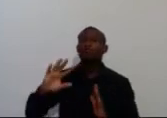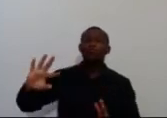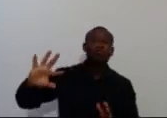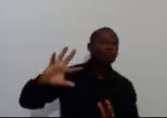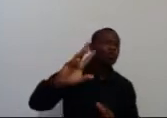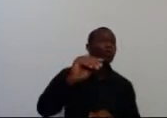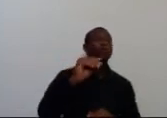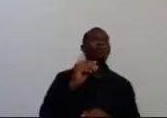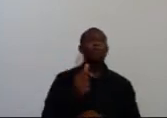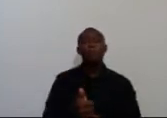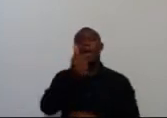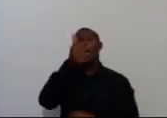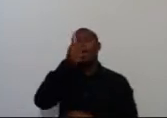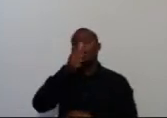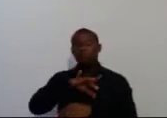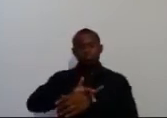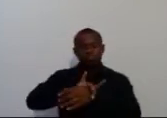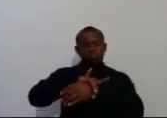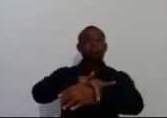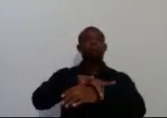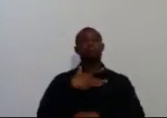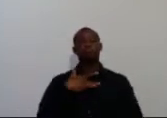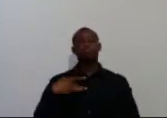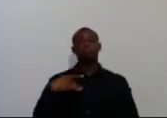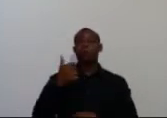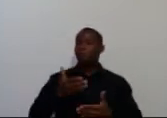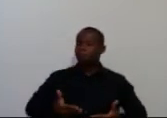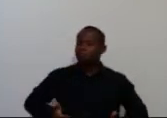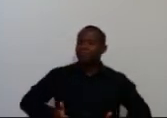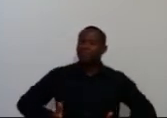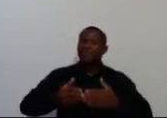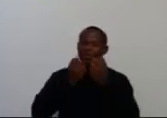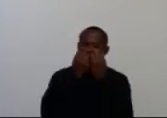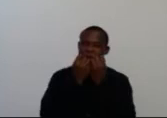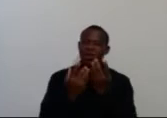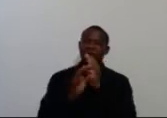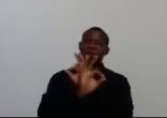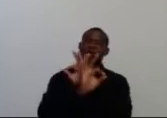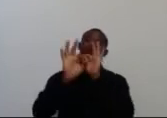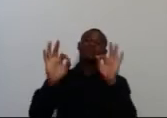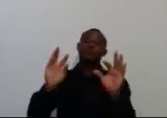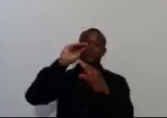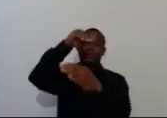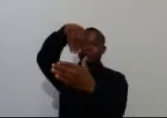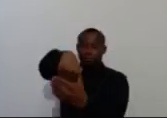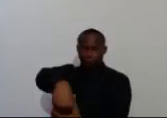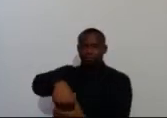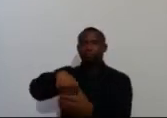a rede. E vocês estão me ouvindo? Você está me ouvindo bem, Kátia? Vocês estão me ouvindo? Você está com um delay aqui?